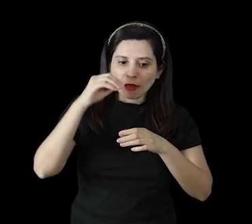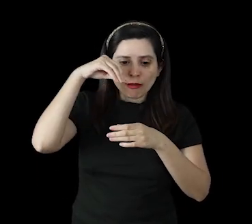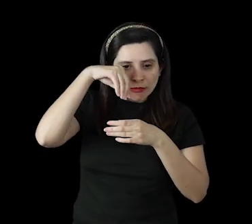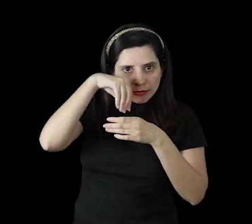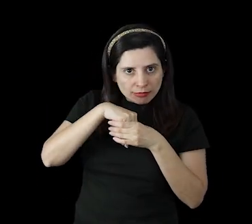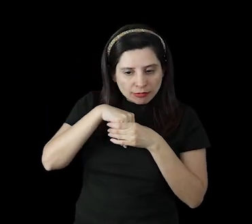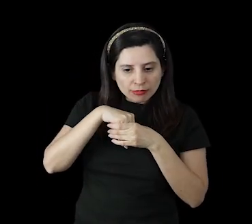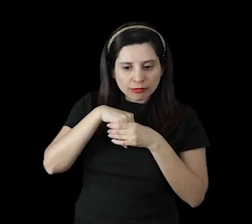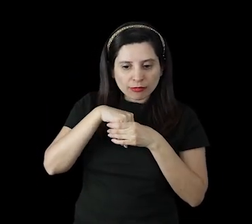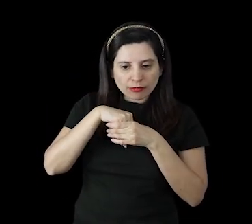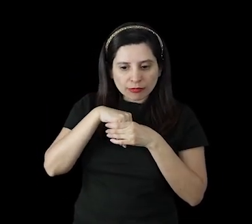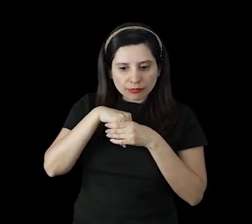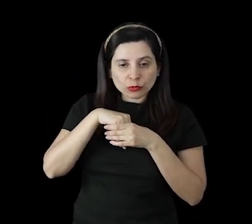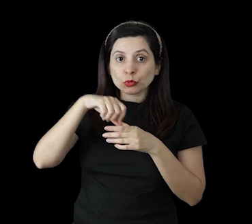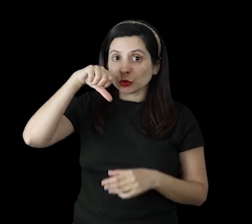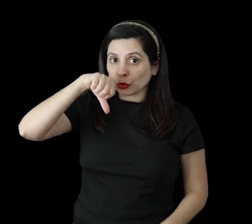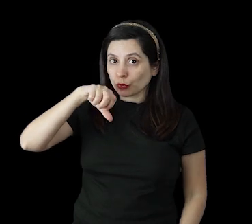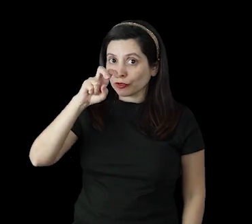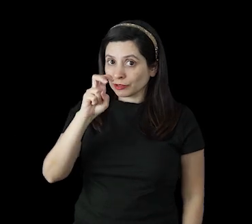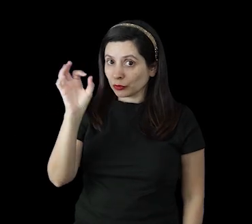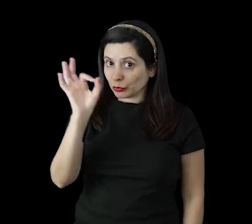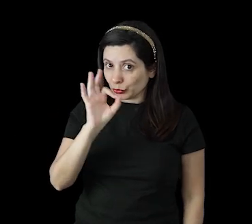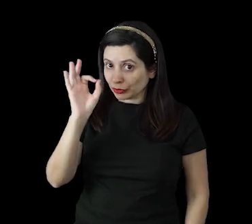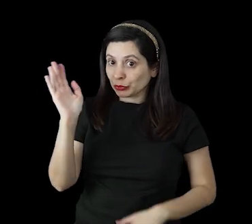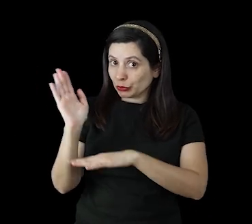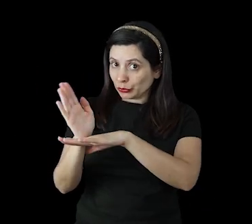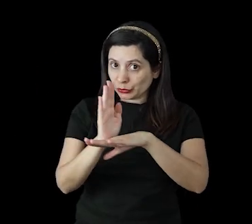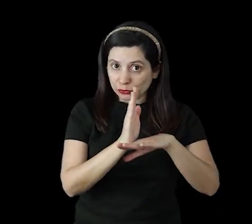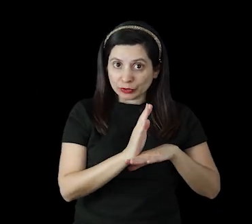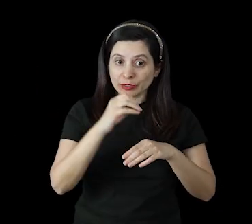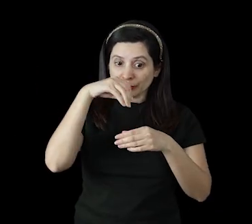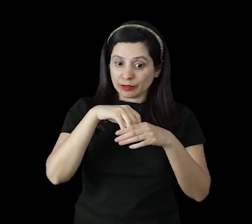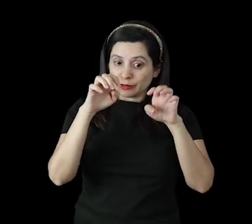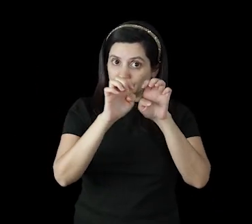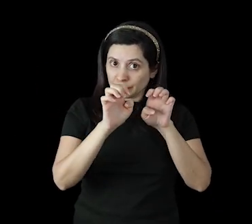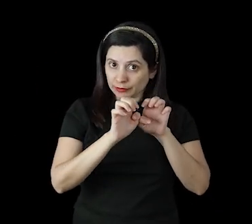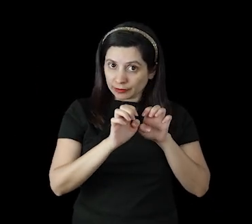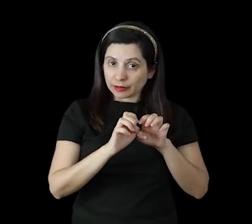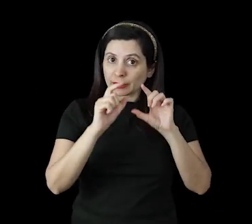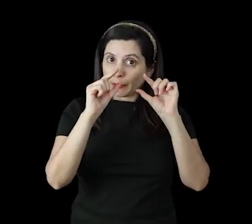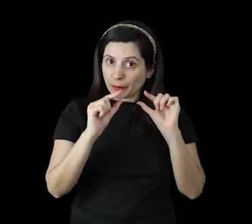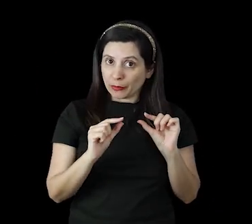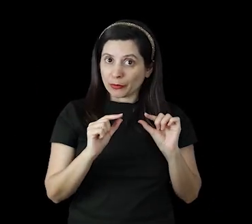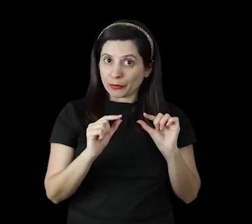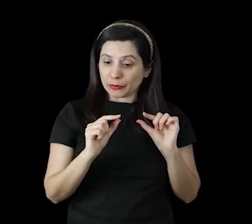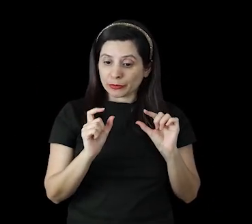dentro desse 95% dos filmes estão dentro dessa estrutura, o que eu concordo, são muito poucos